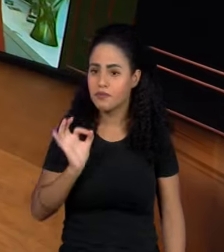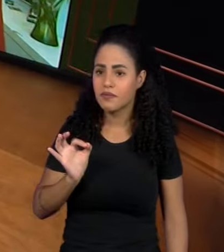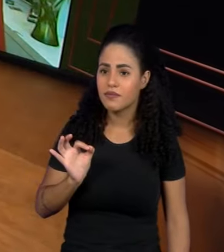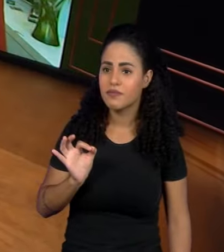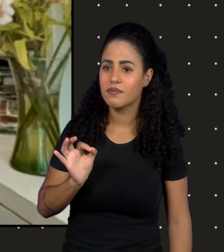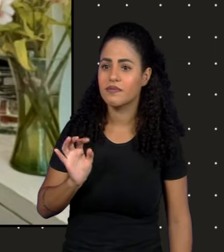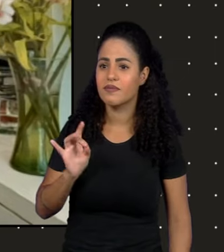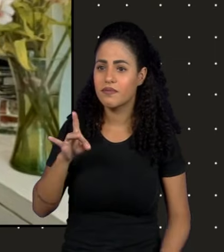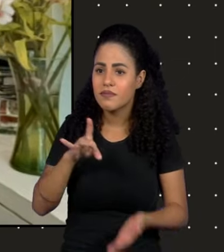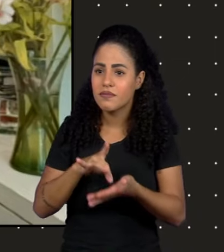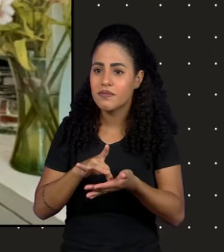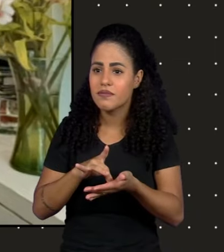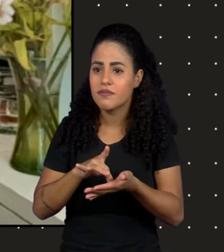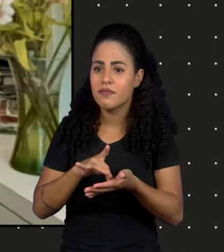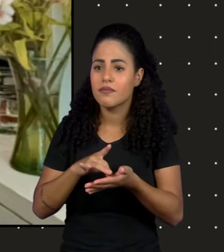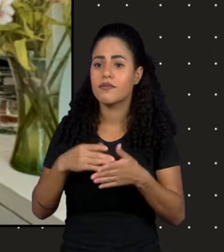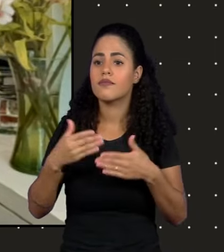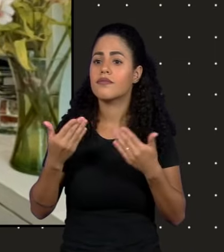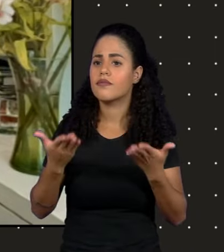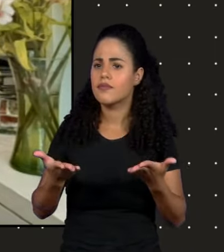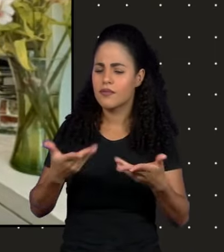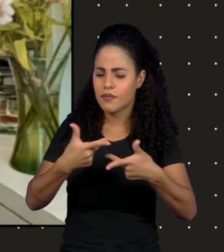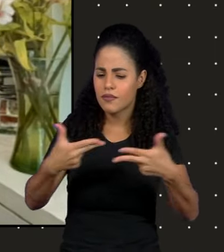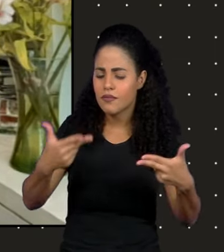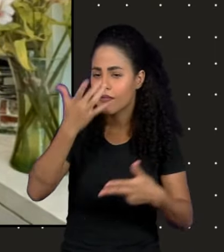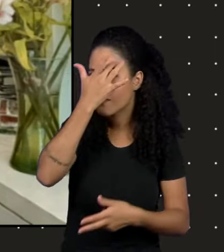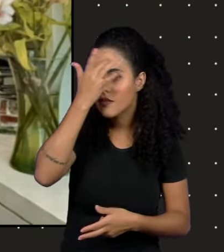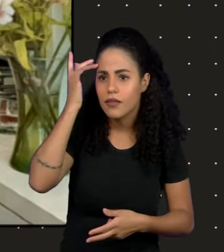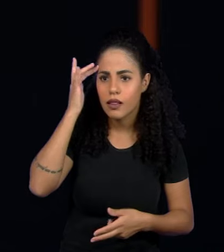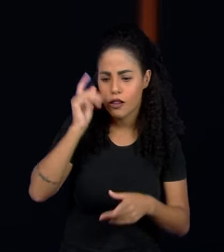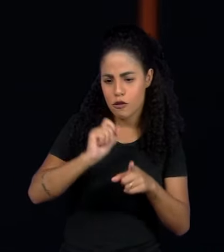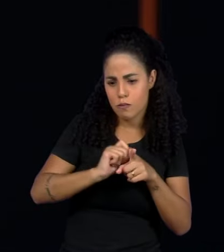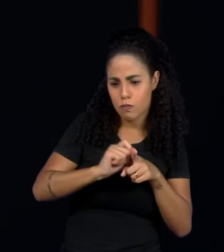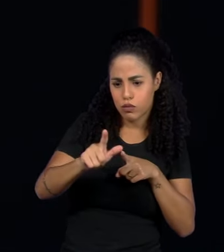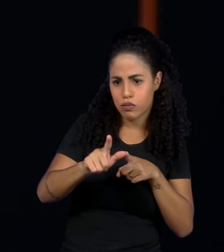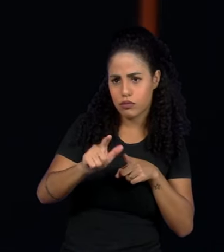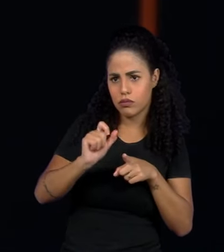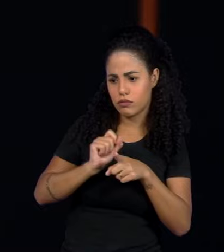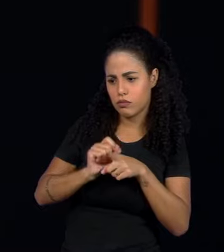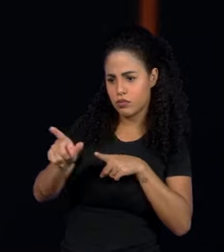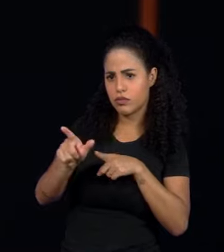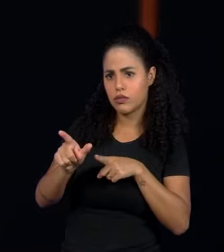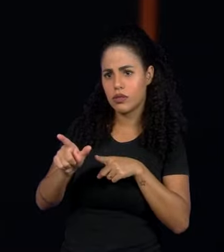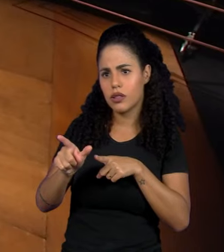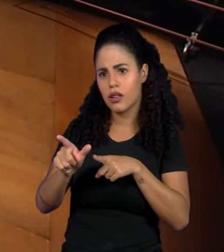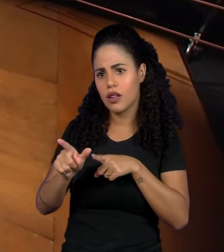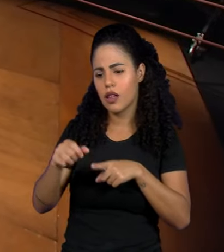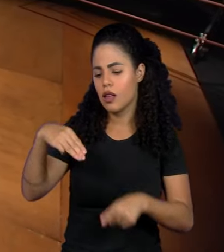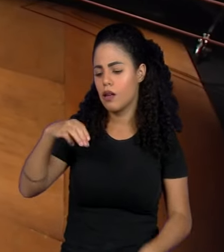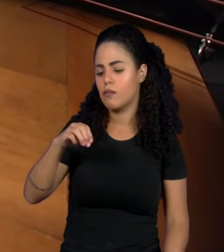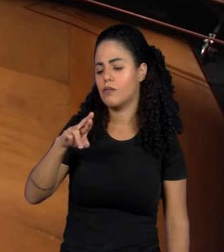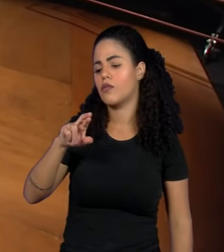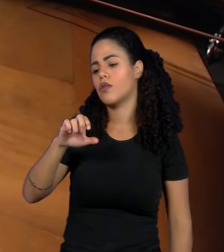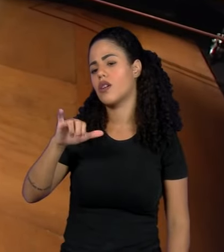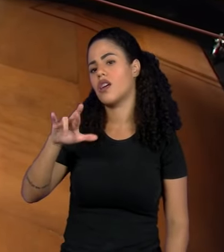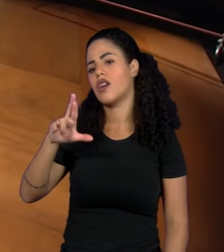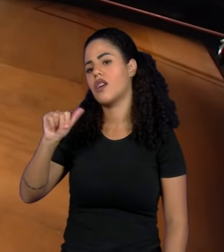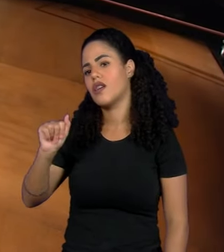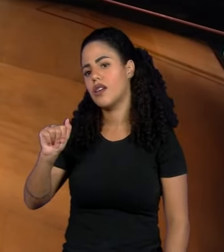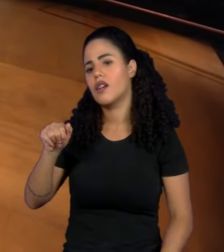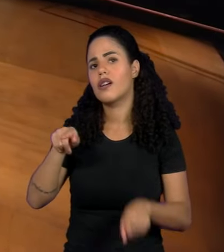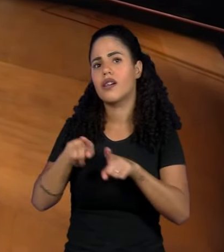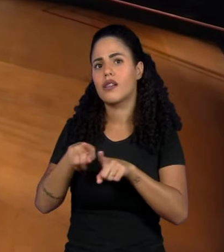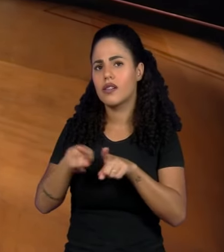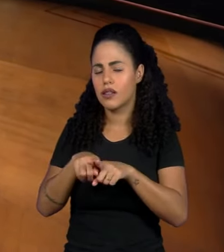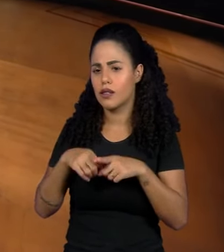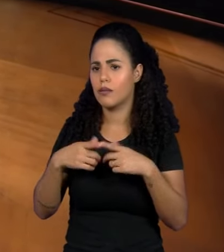militares. Né? Bom, muita gente acaba sendo expulsa. Né? Moreira da Silva, grande Moreira,